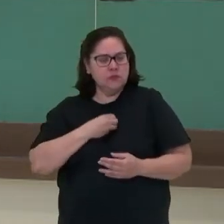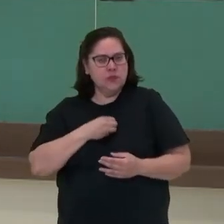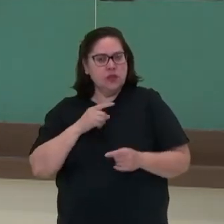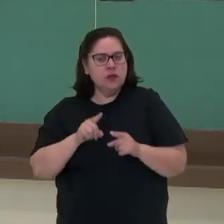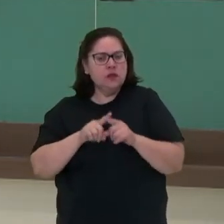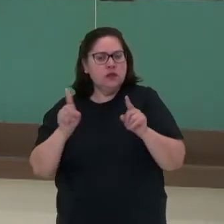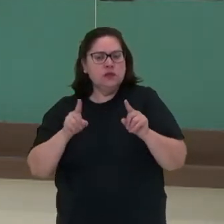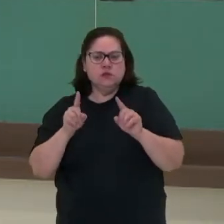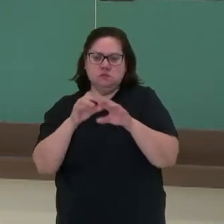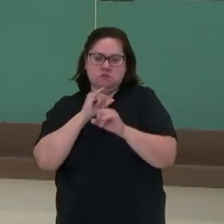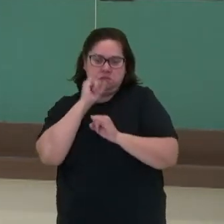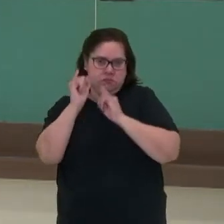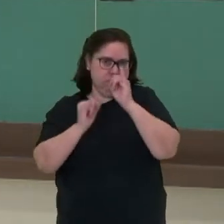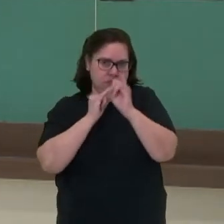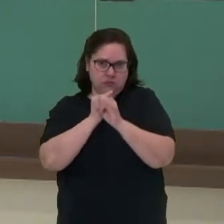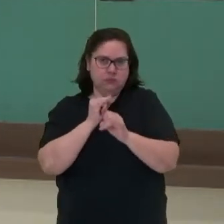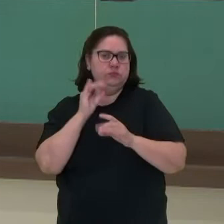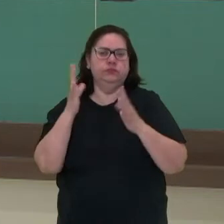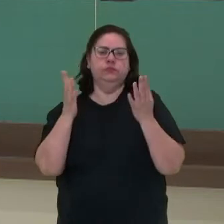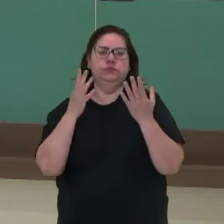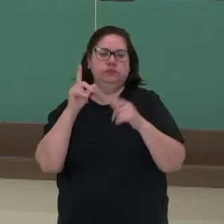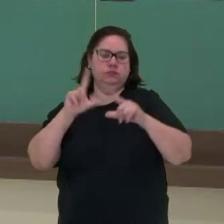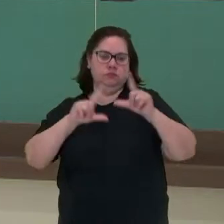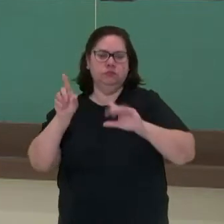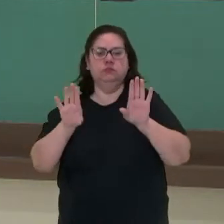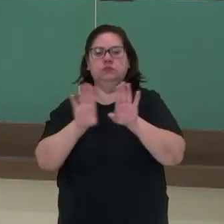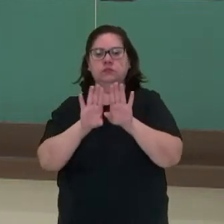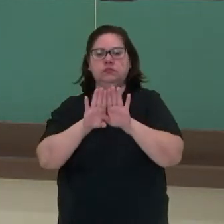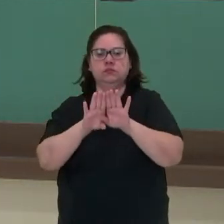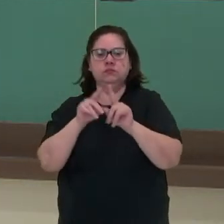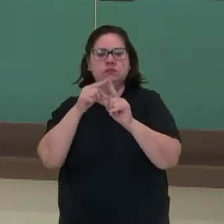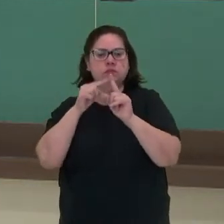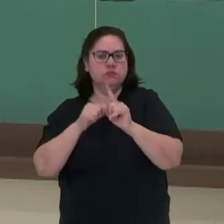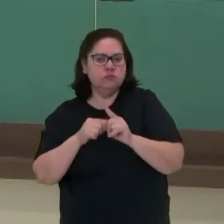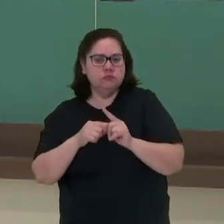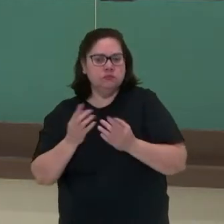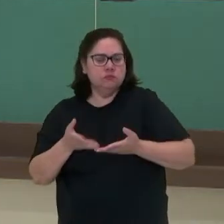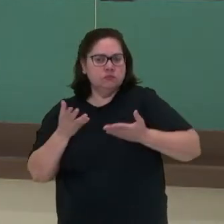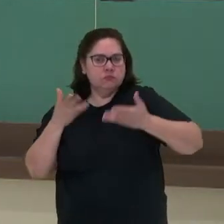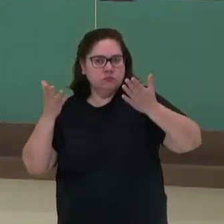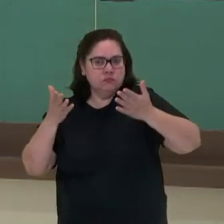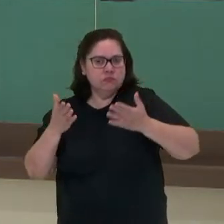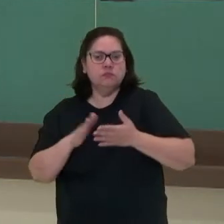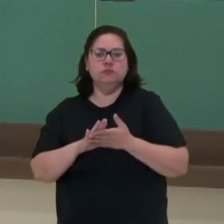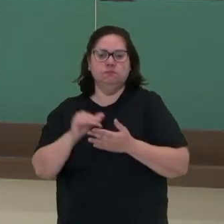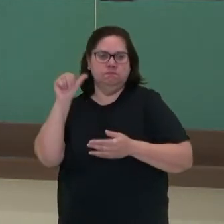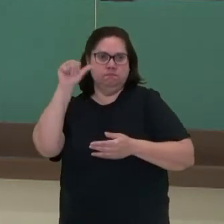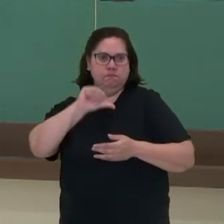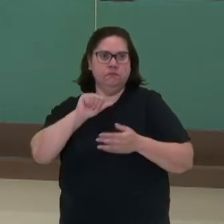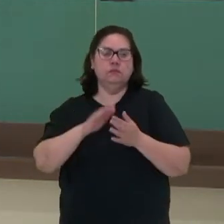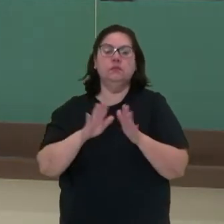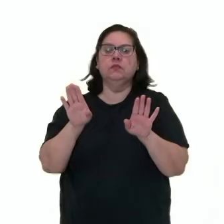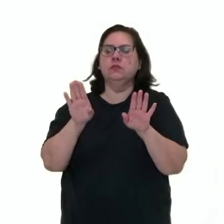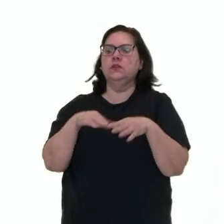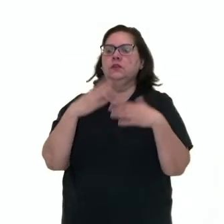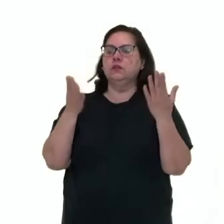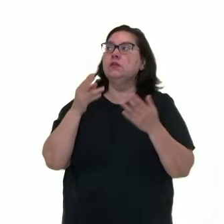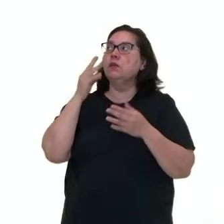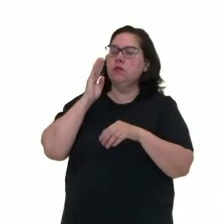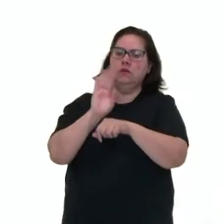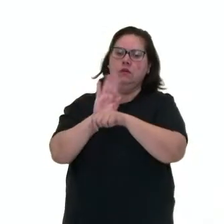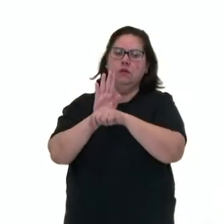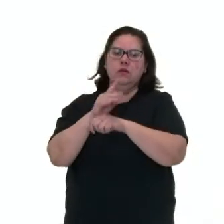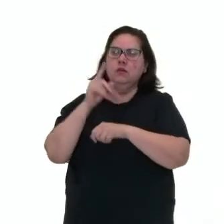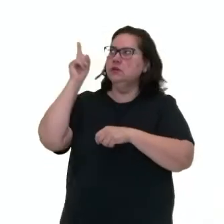as redes sociais, que são coisas muito modernas, também estão trazendo esse tipo de estímulo que muitas vezes tem um cunho negativo. Então nós vemos aqui no cinema de